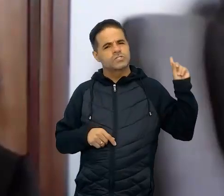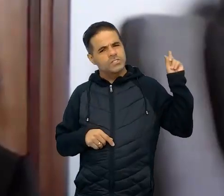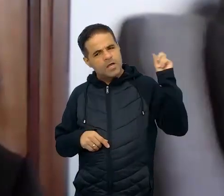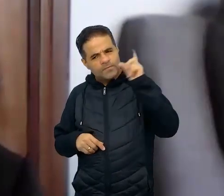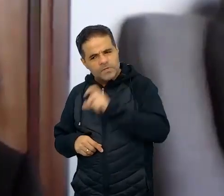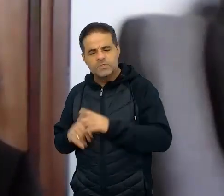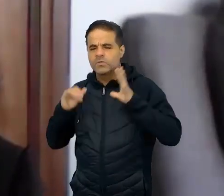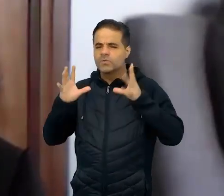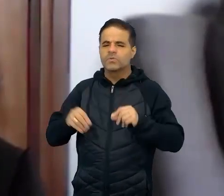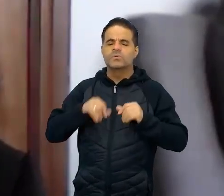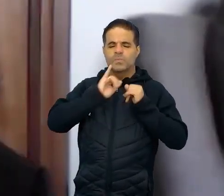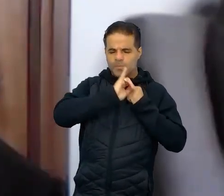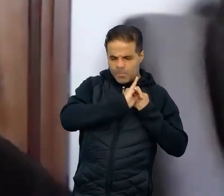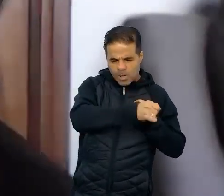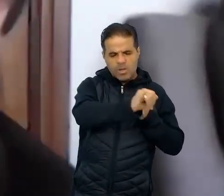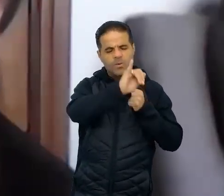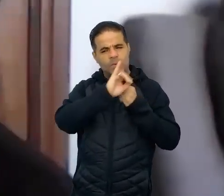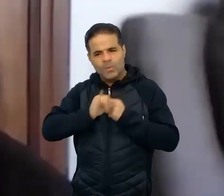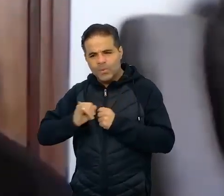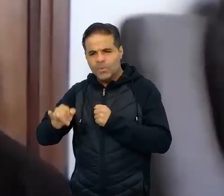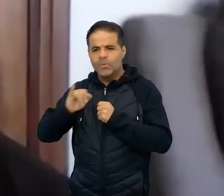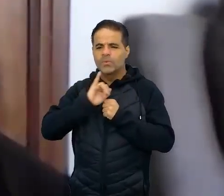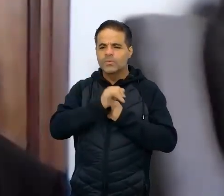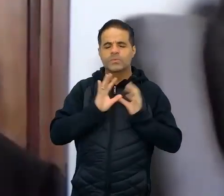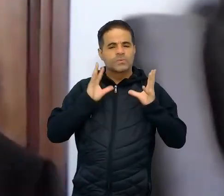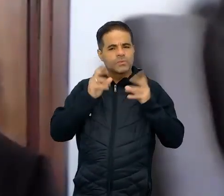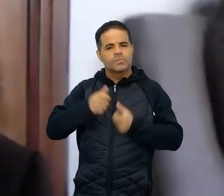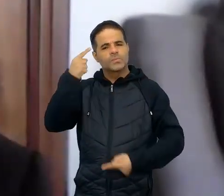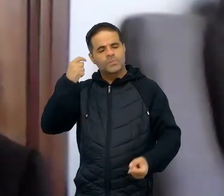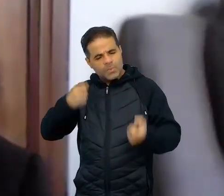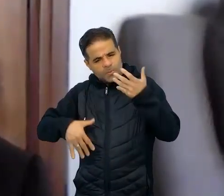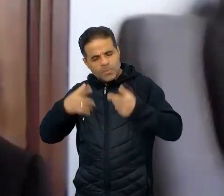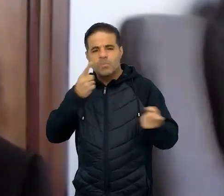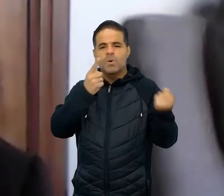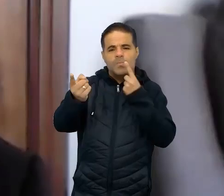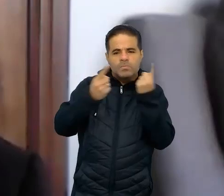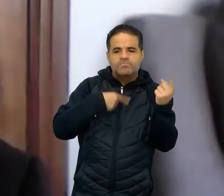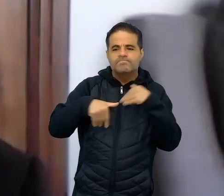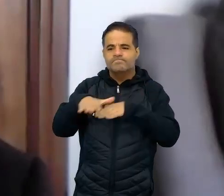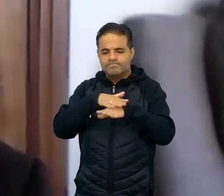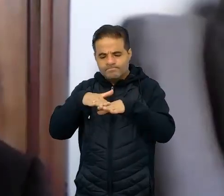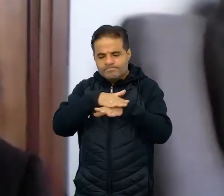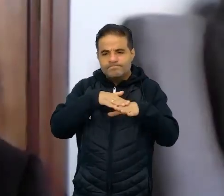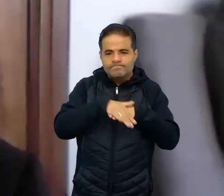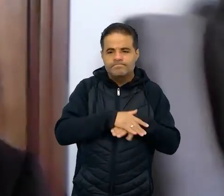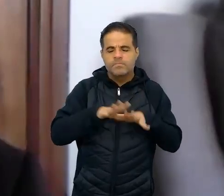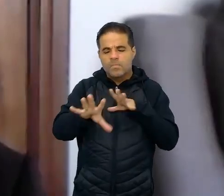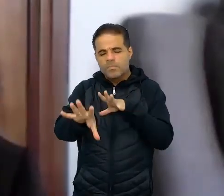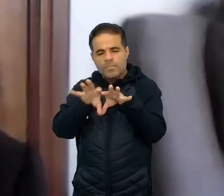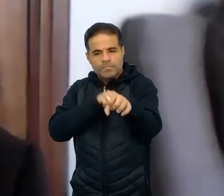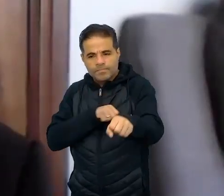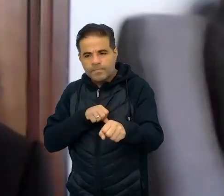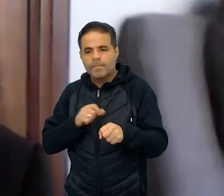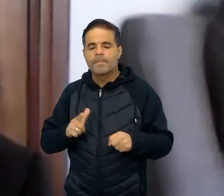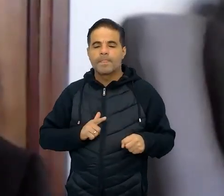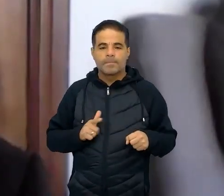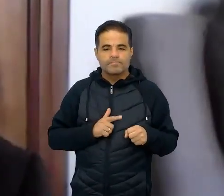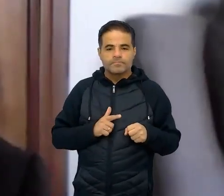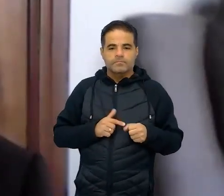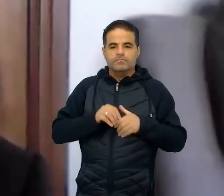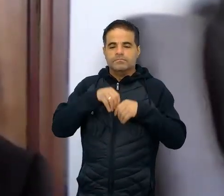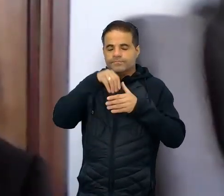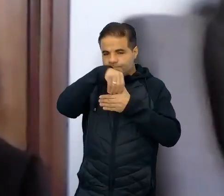pessoal, toda essa amarração, tudo isso que nós estamos conversando, né, nessas formações, né,